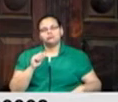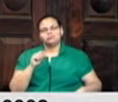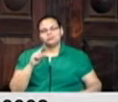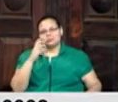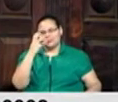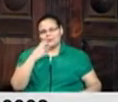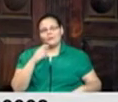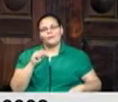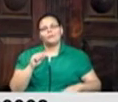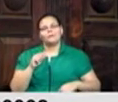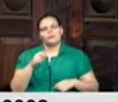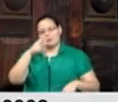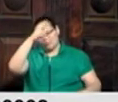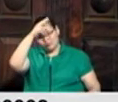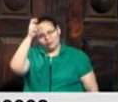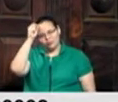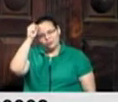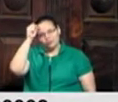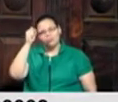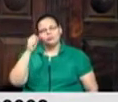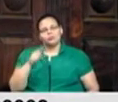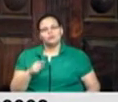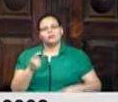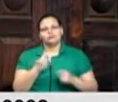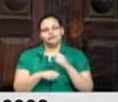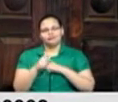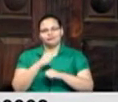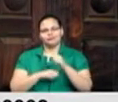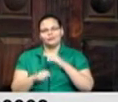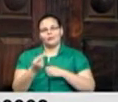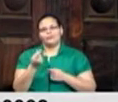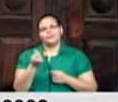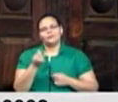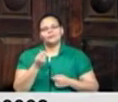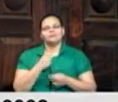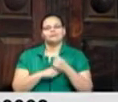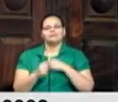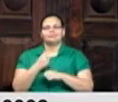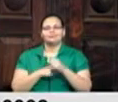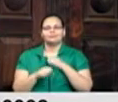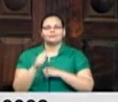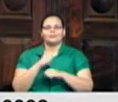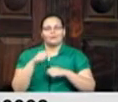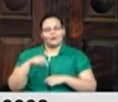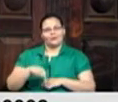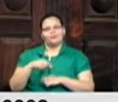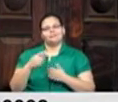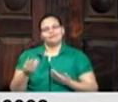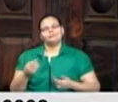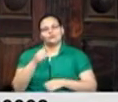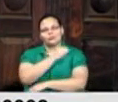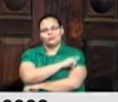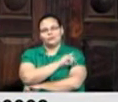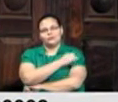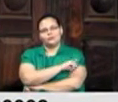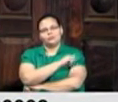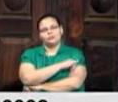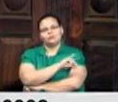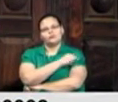pública na gestão financeira que vive o estado do Rio de